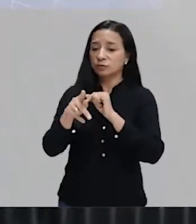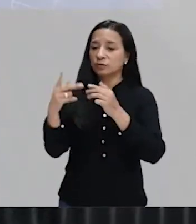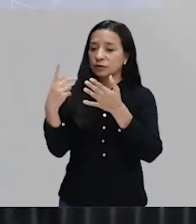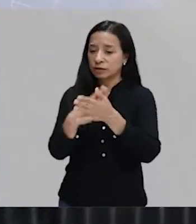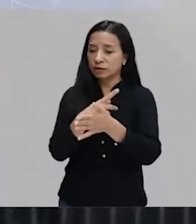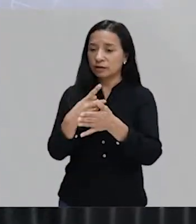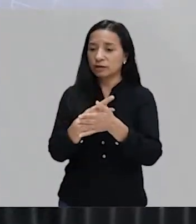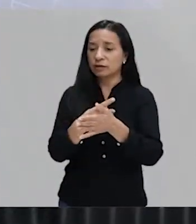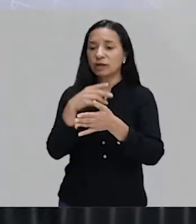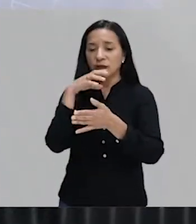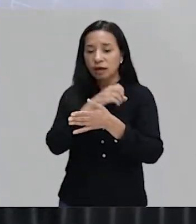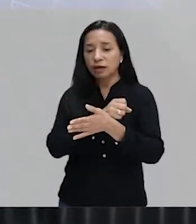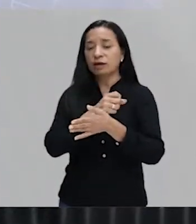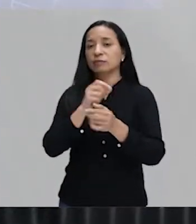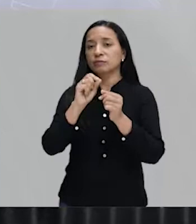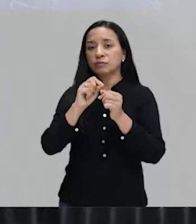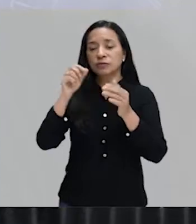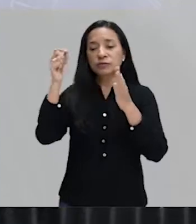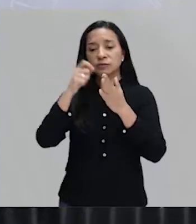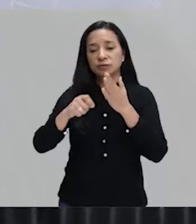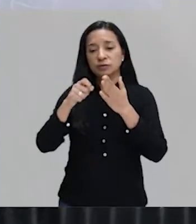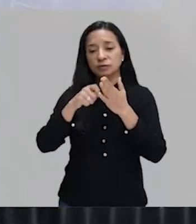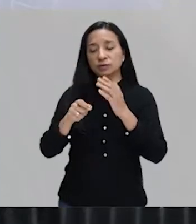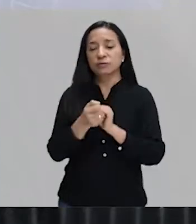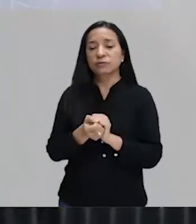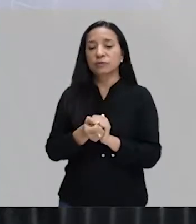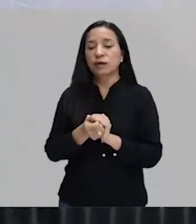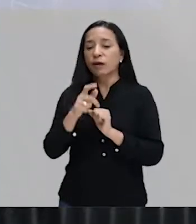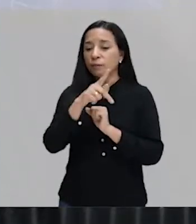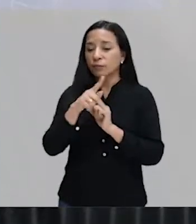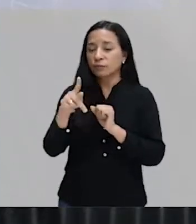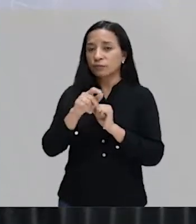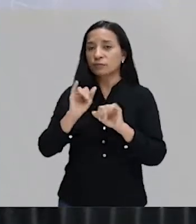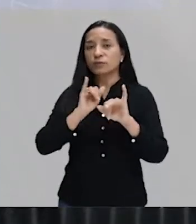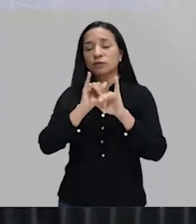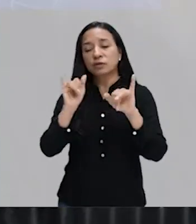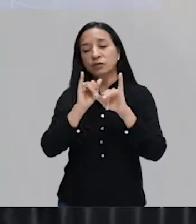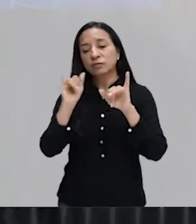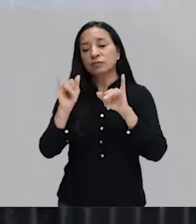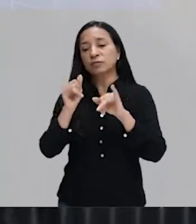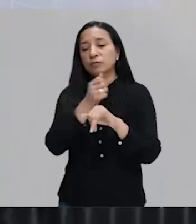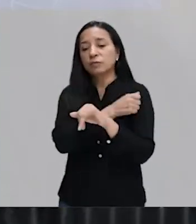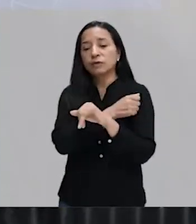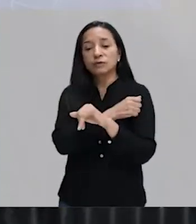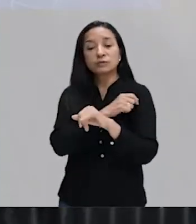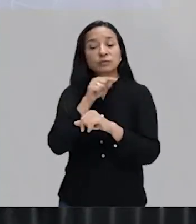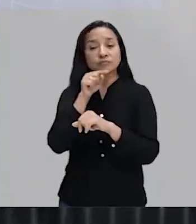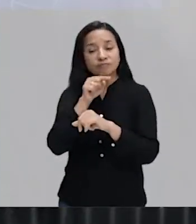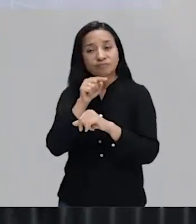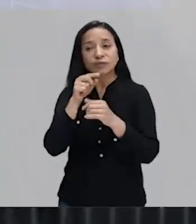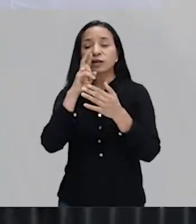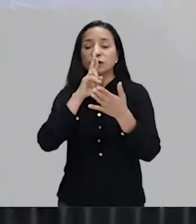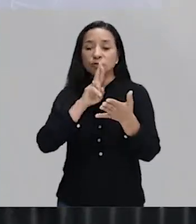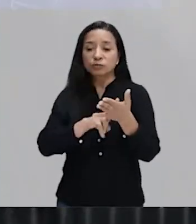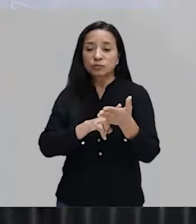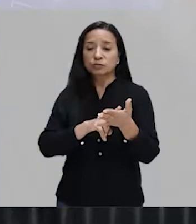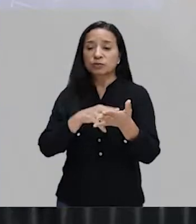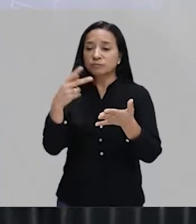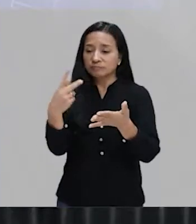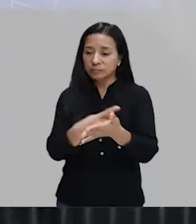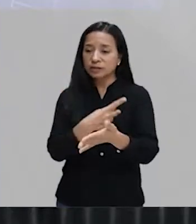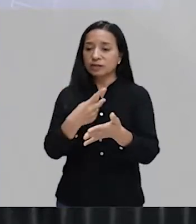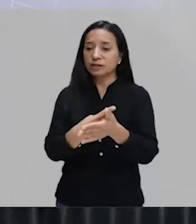professora informou ao aluno que a resposta dele estava errada e logo fez a correção. E assim eu tirei